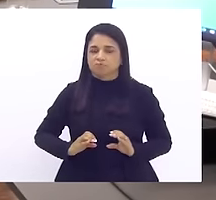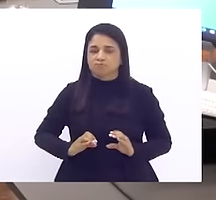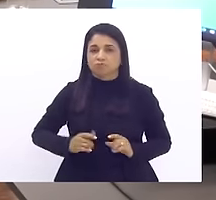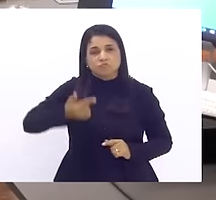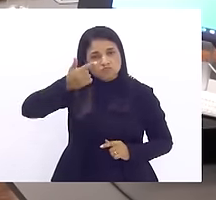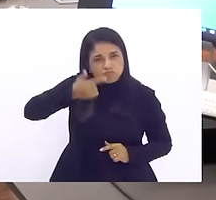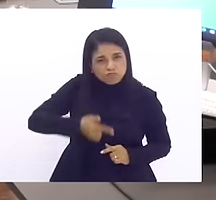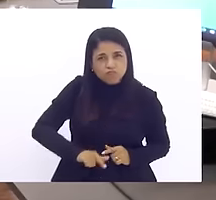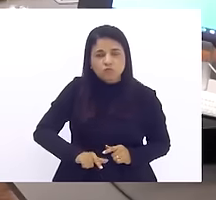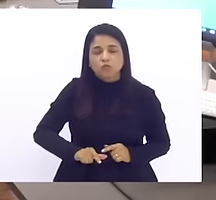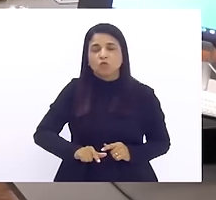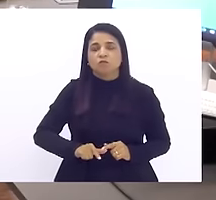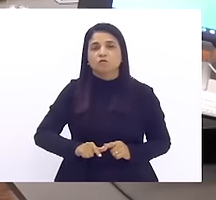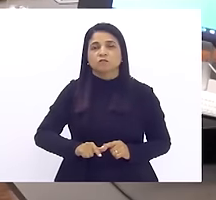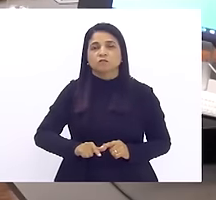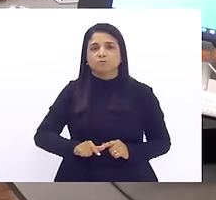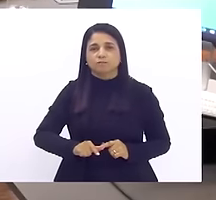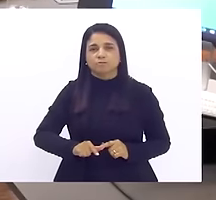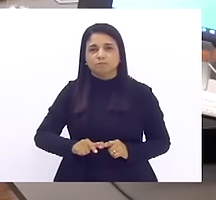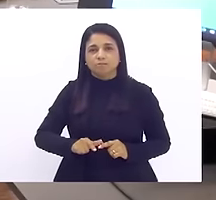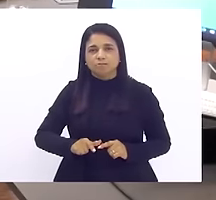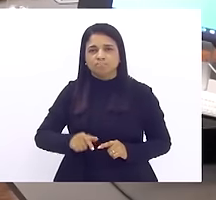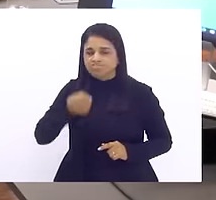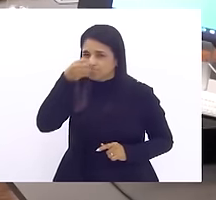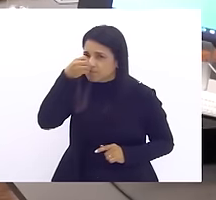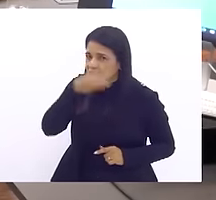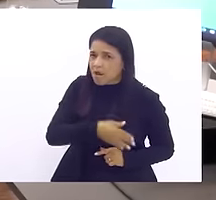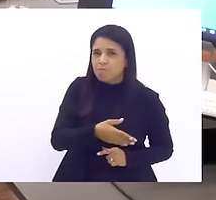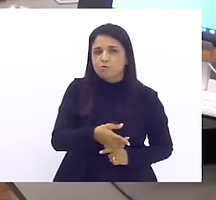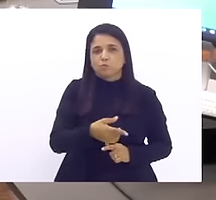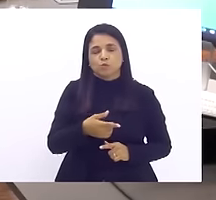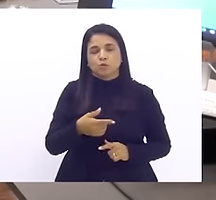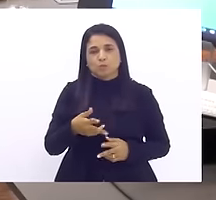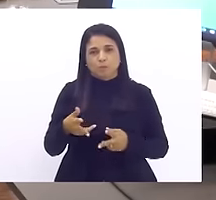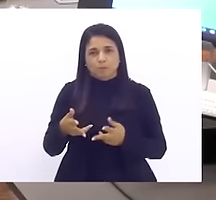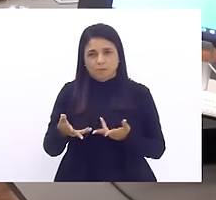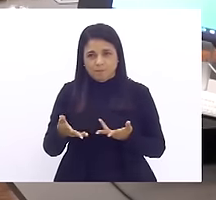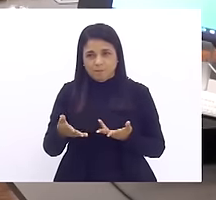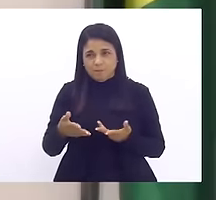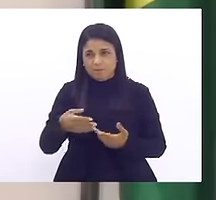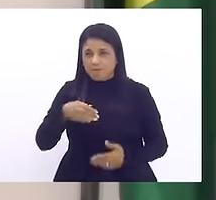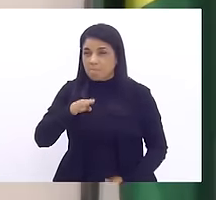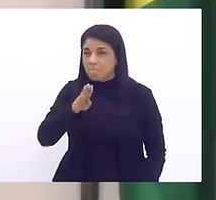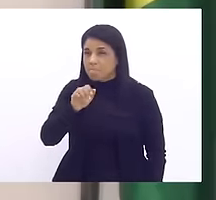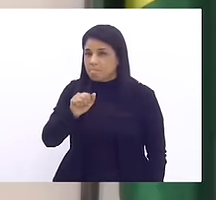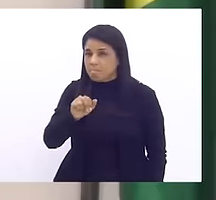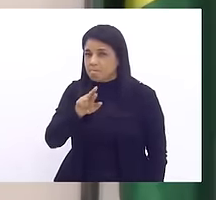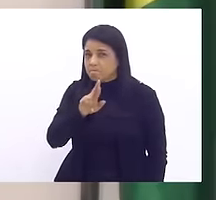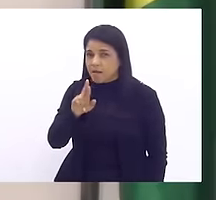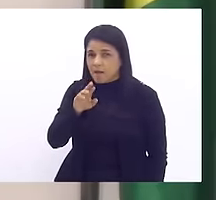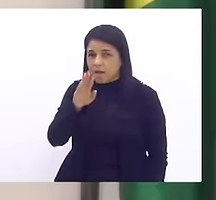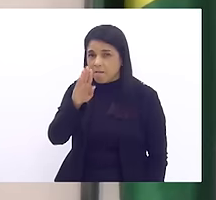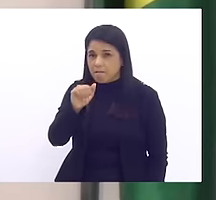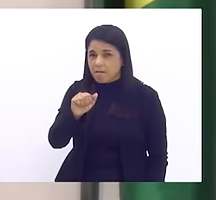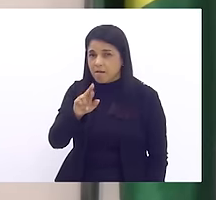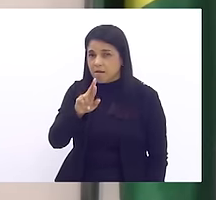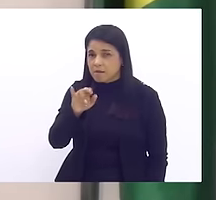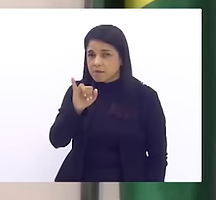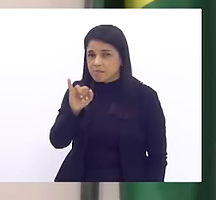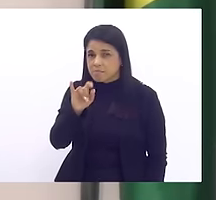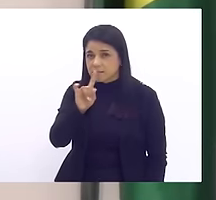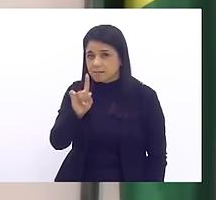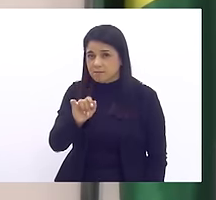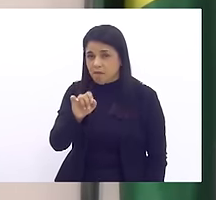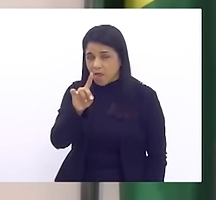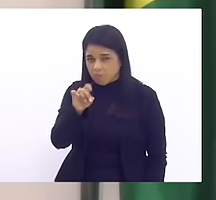uma vez como nós temos visto barbarizado porque acho que essa é a melhor definição é barbarizado o que tá acontecendo no Rio de Janeiro